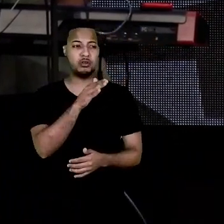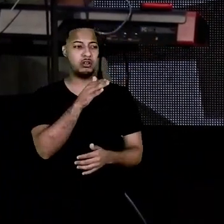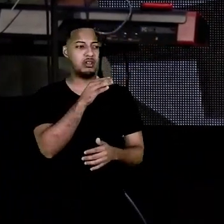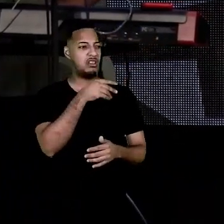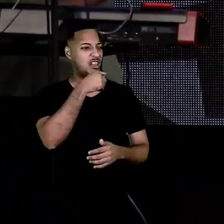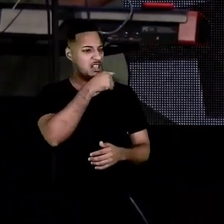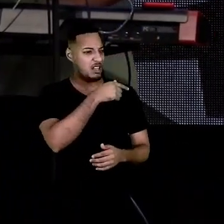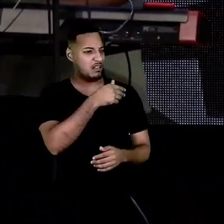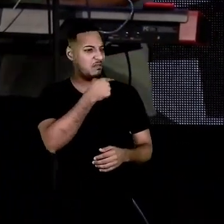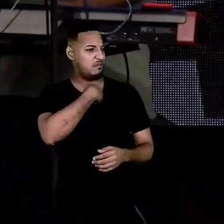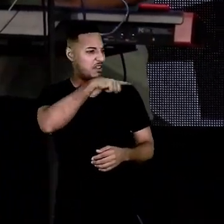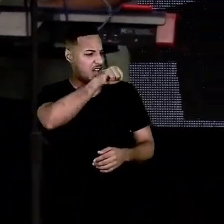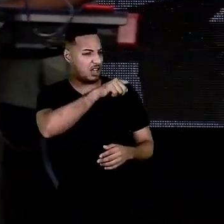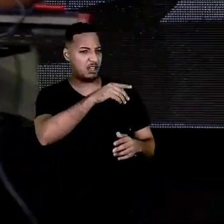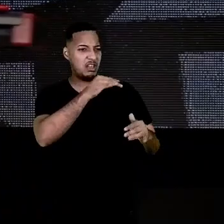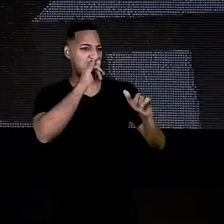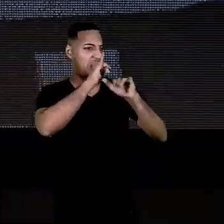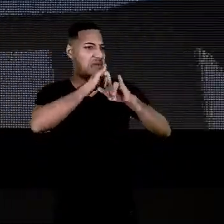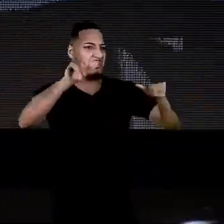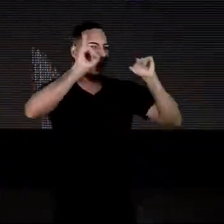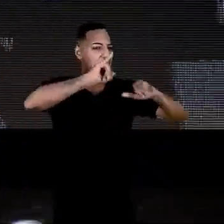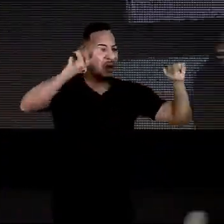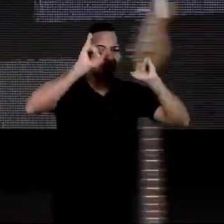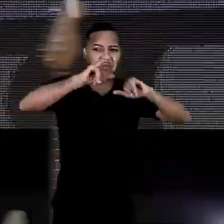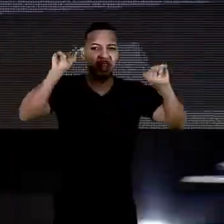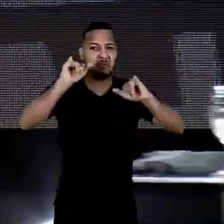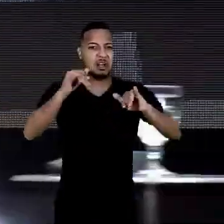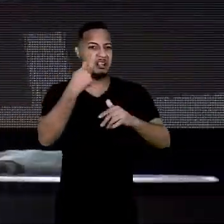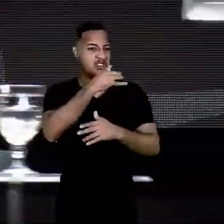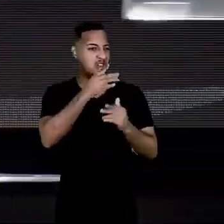se você não contar para aquele que pode resolver todos os seus problemas.